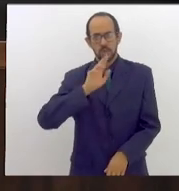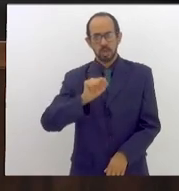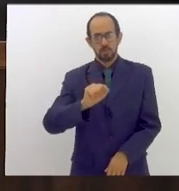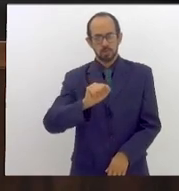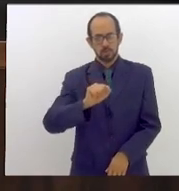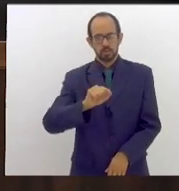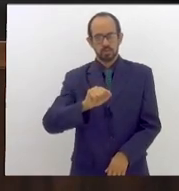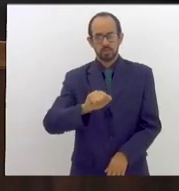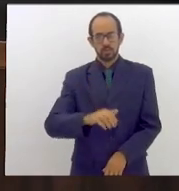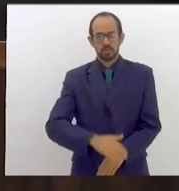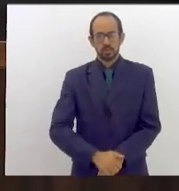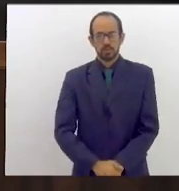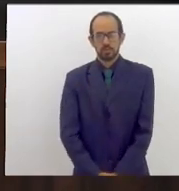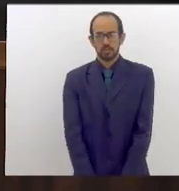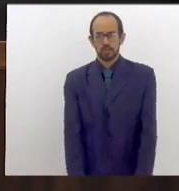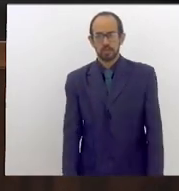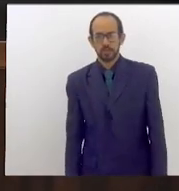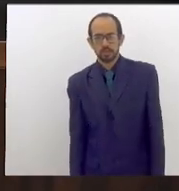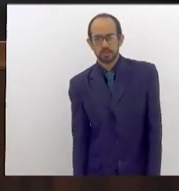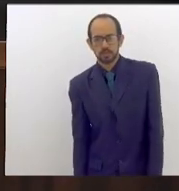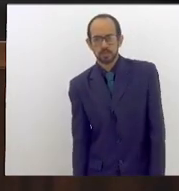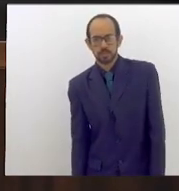Deputado Rodrigo Amorim